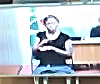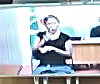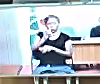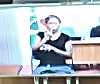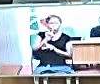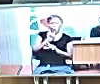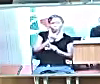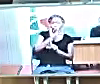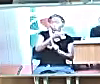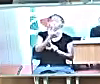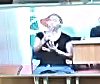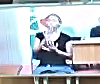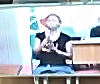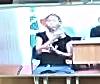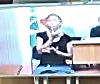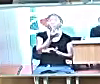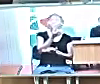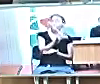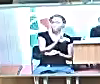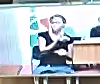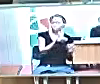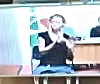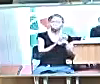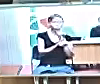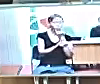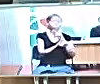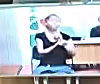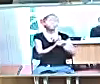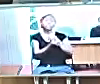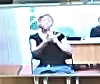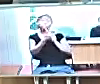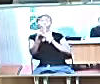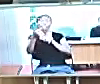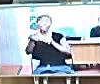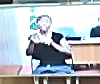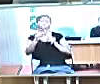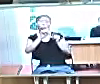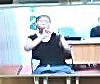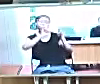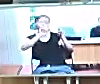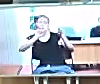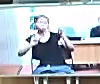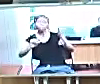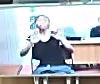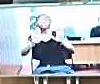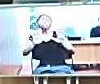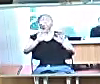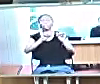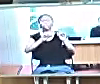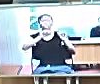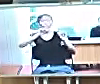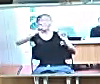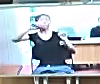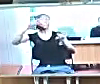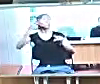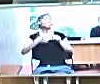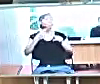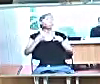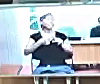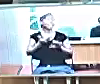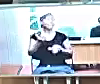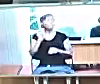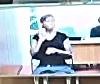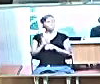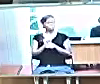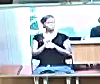desculpa e recuou um pouco para 2017 e esse crescimento se dá justamente porque nós ficamos um tempo sem pagar as parcelas da dívida